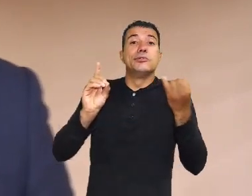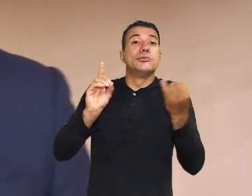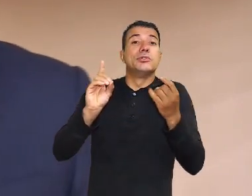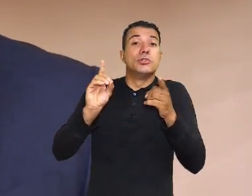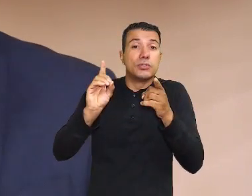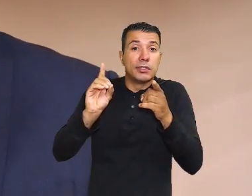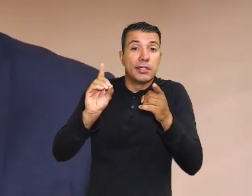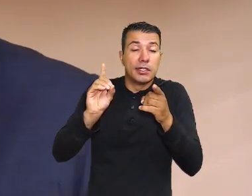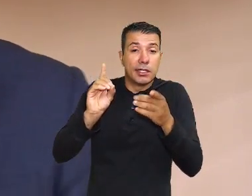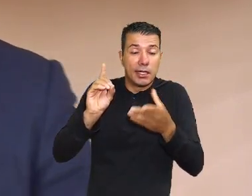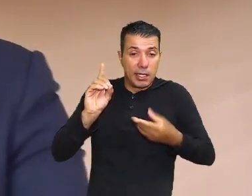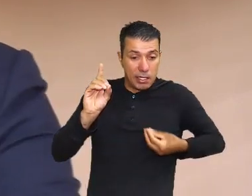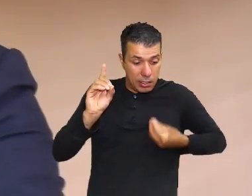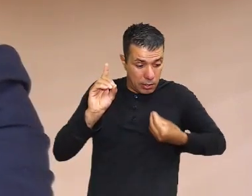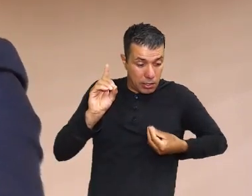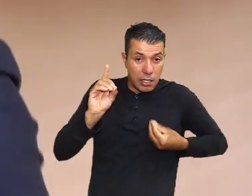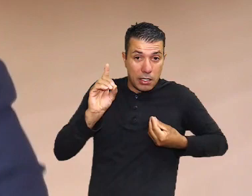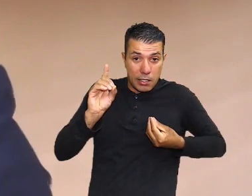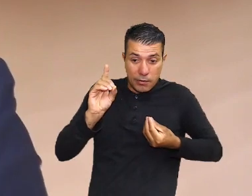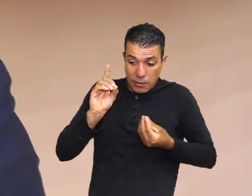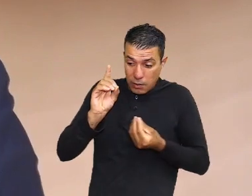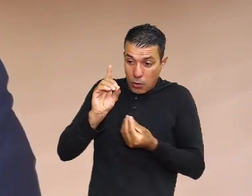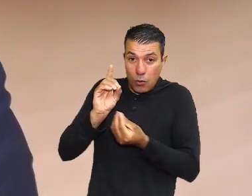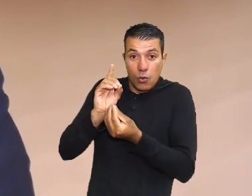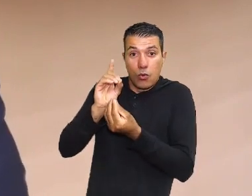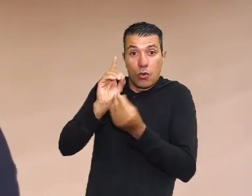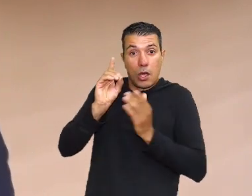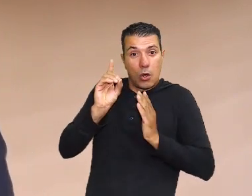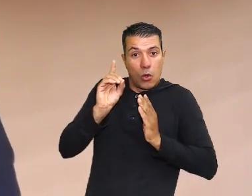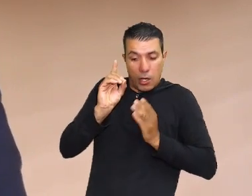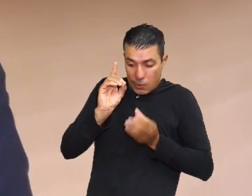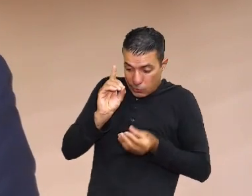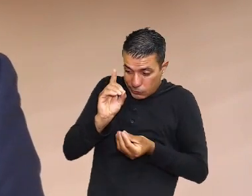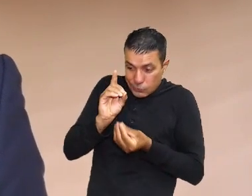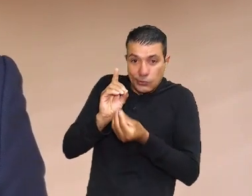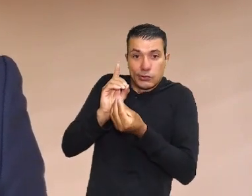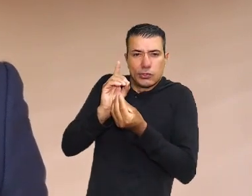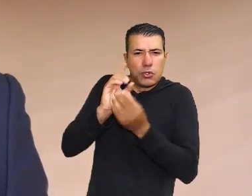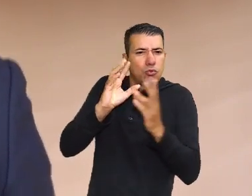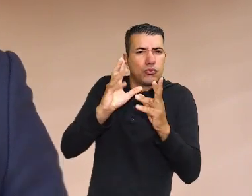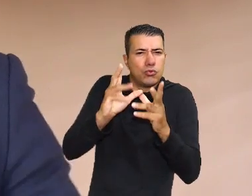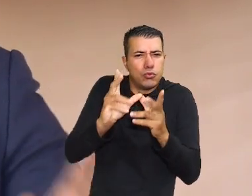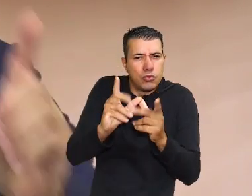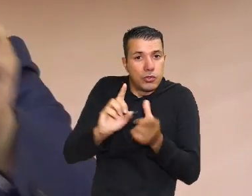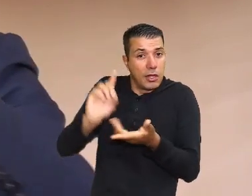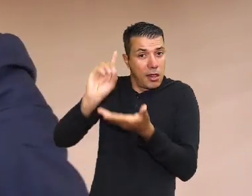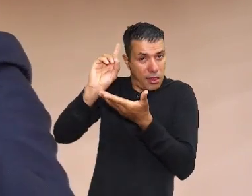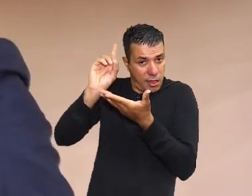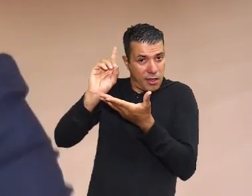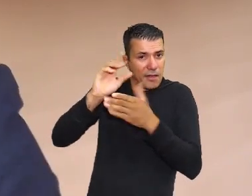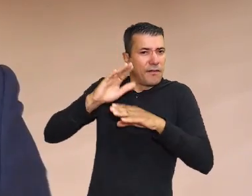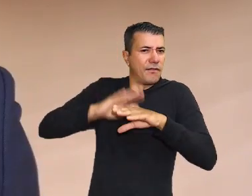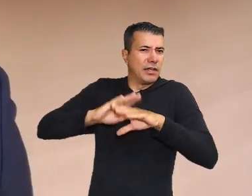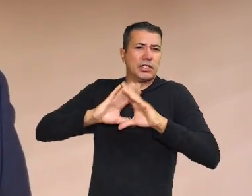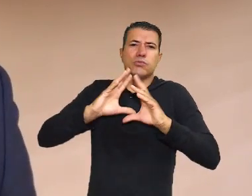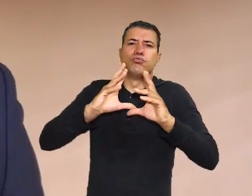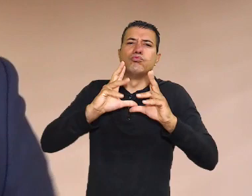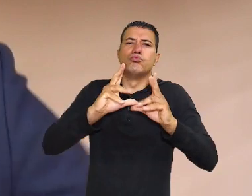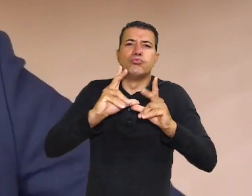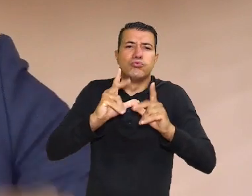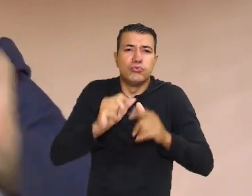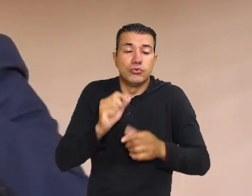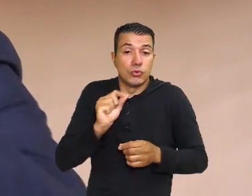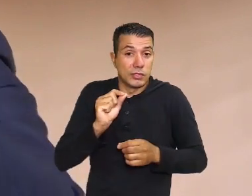você também coloque nas mãos dele o seu coração. Entregue a ele a sua vida e o seu coração. Deus fará muito mais com a sua